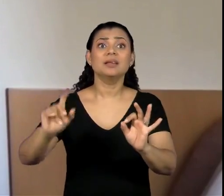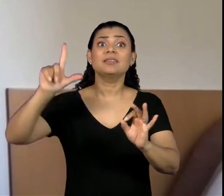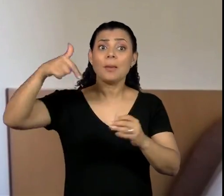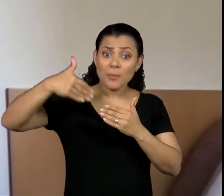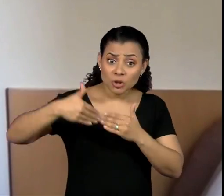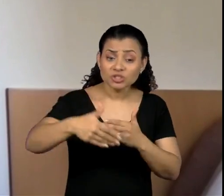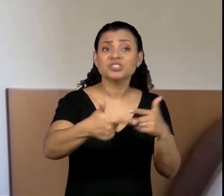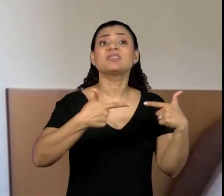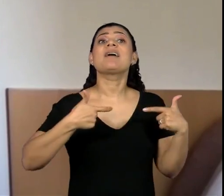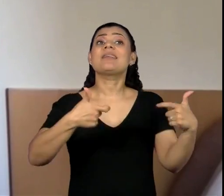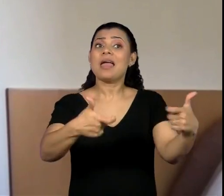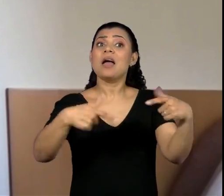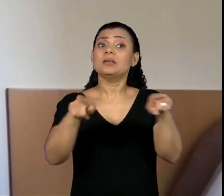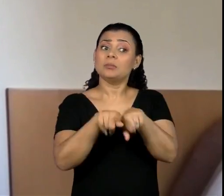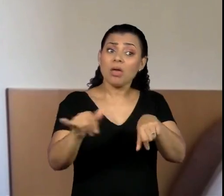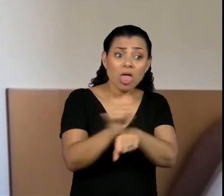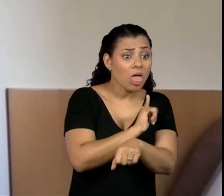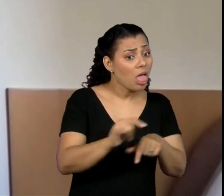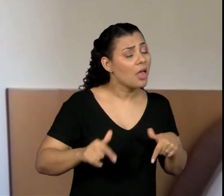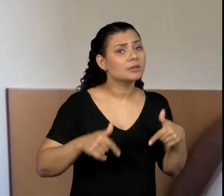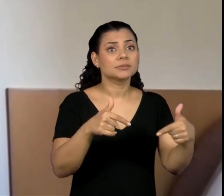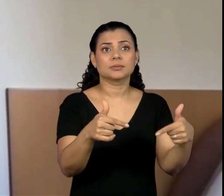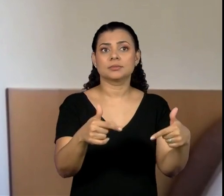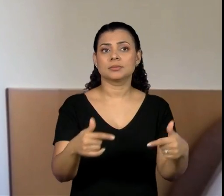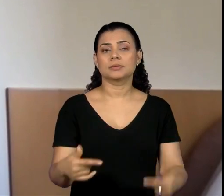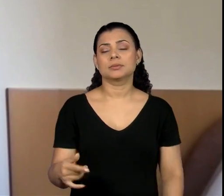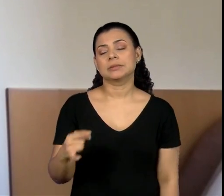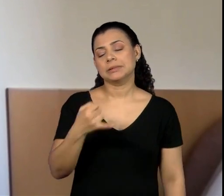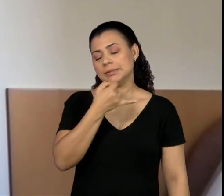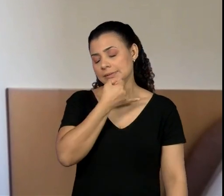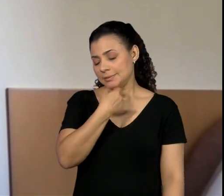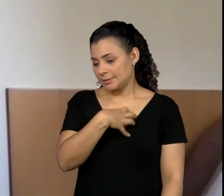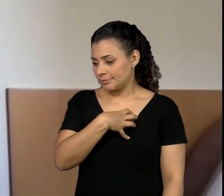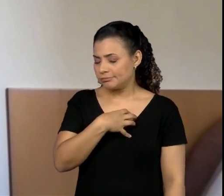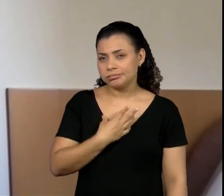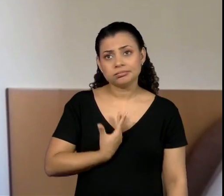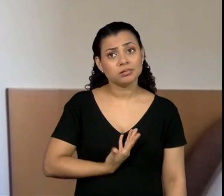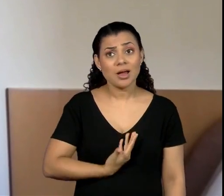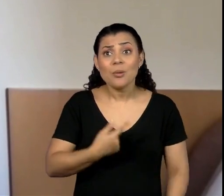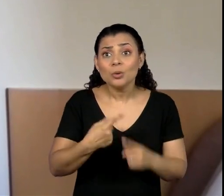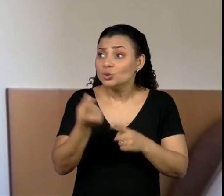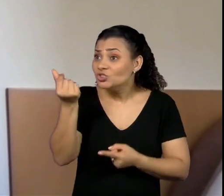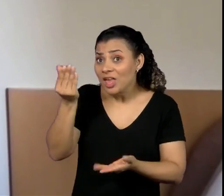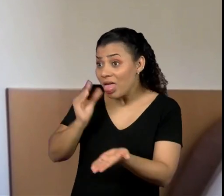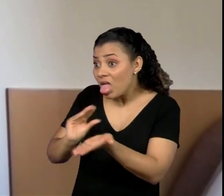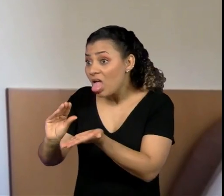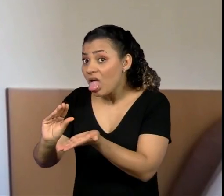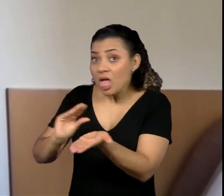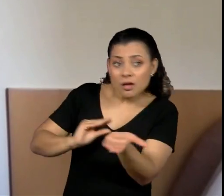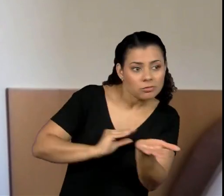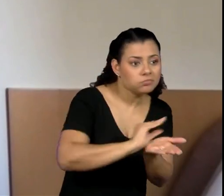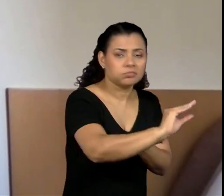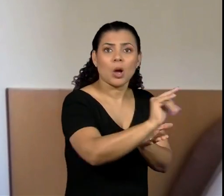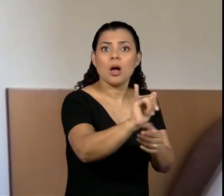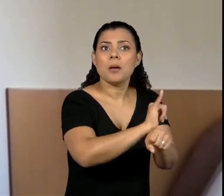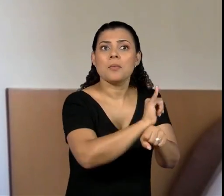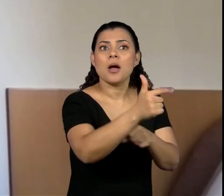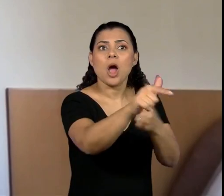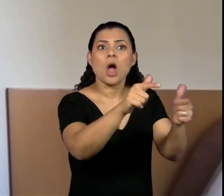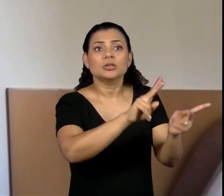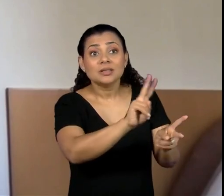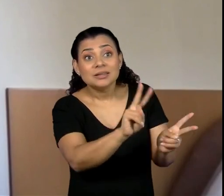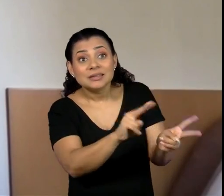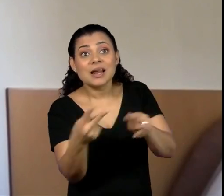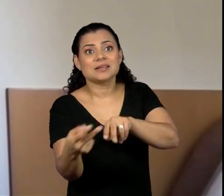pós-guerra é lamentável, né? Porque esse dinheiro ele poderia estar sendo usado para que a gente pudesse fazer uma